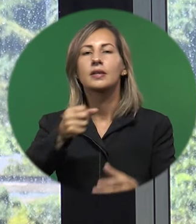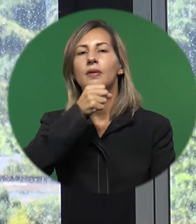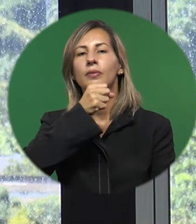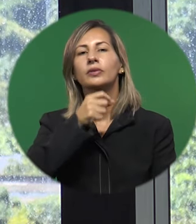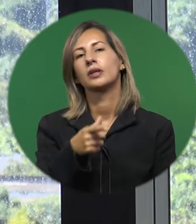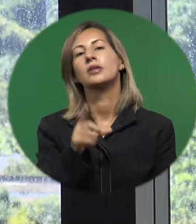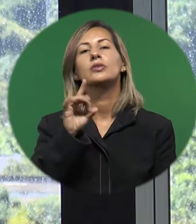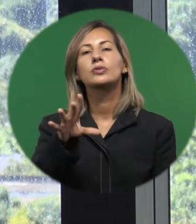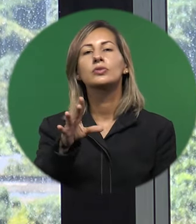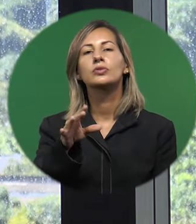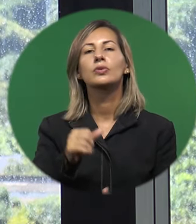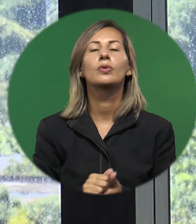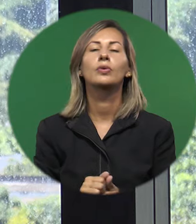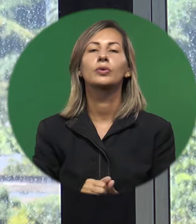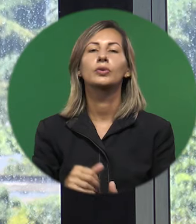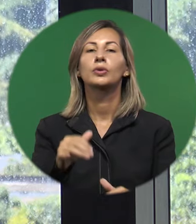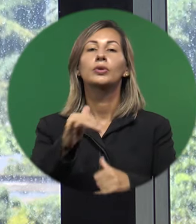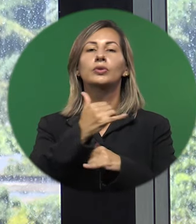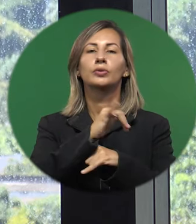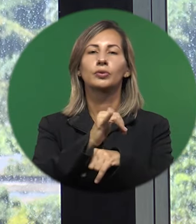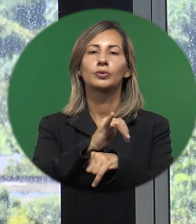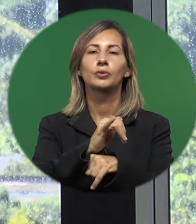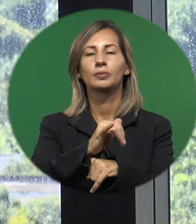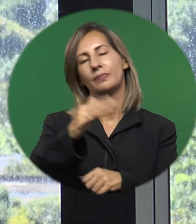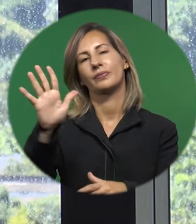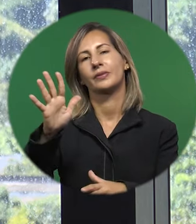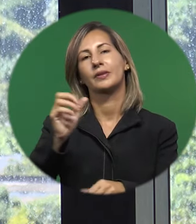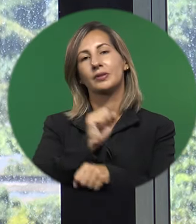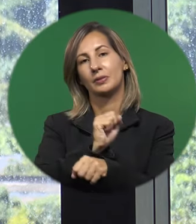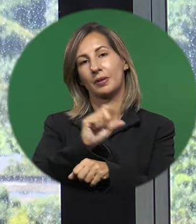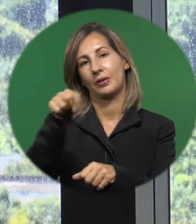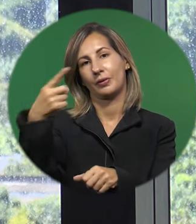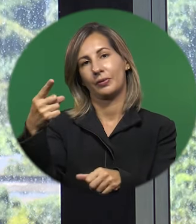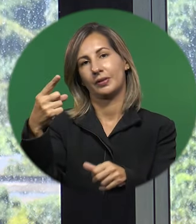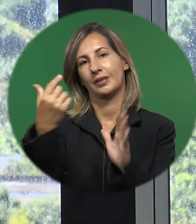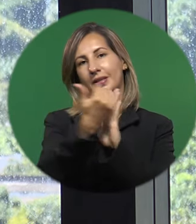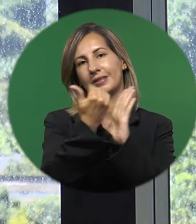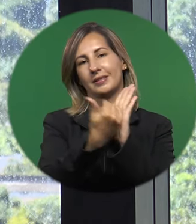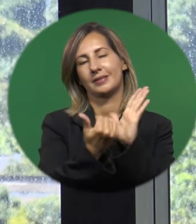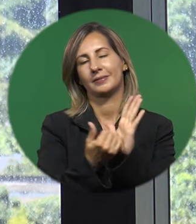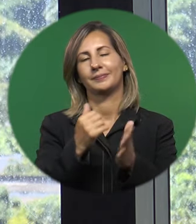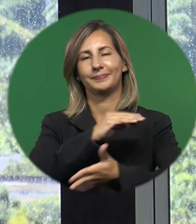nossas reportagens, é só acessar o nosso canal no YouTube. Aguardo você na próxima edição.